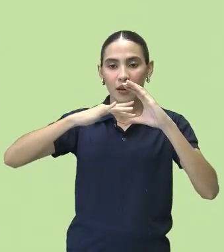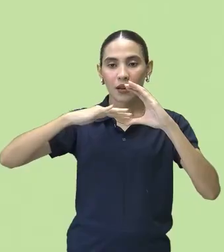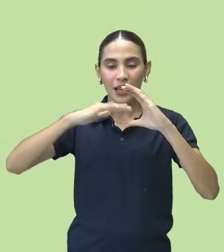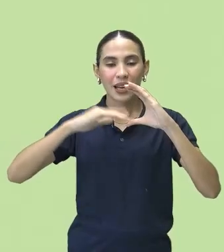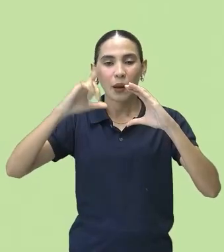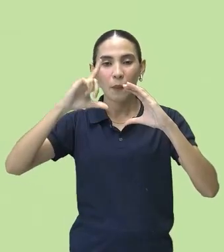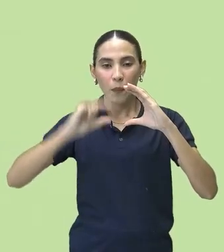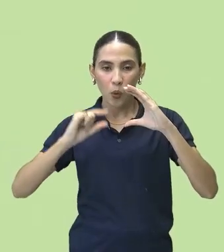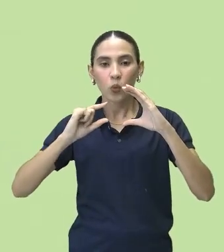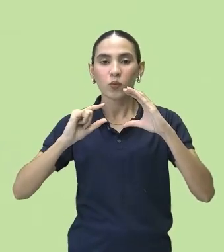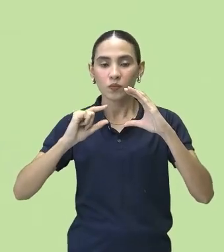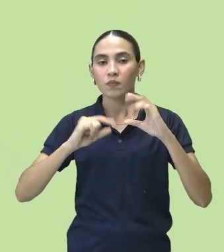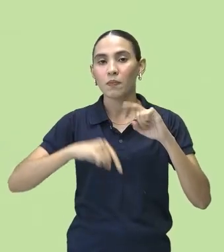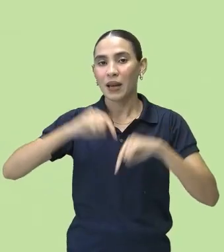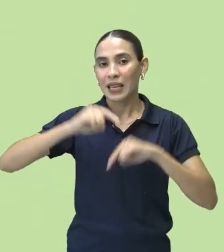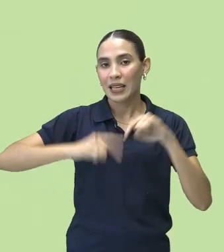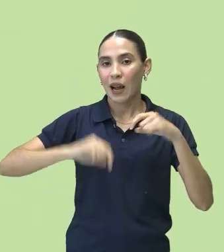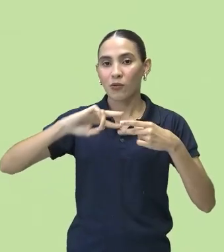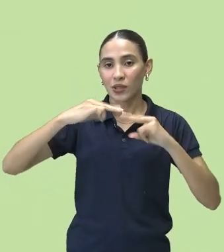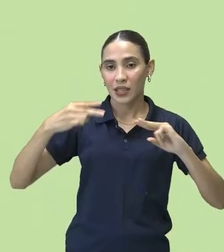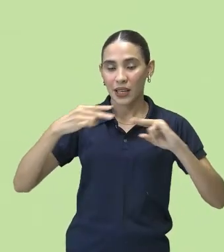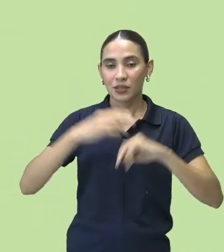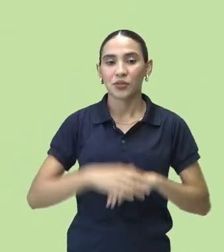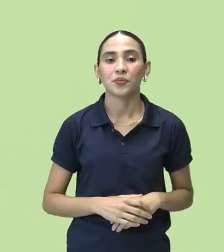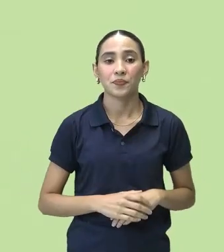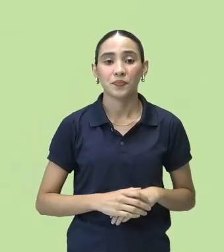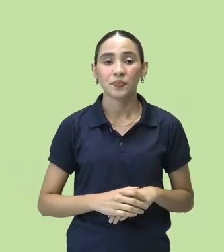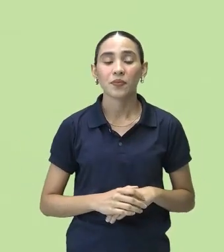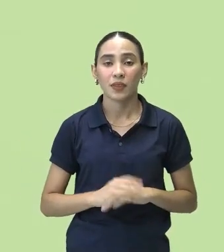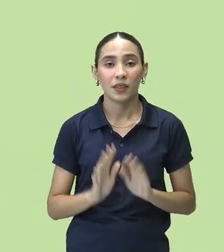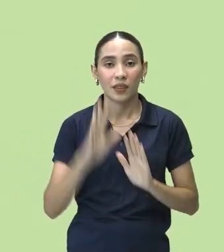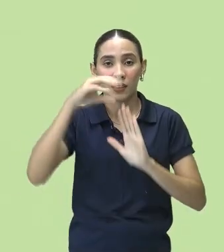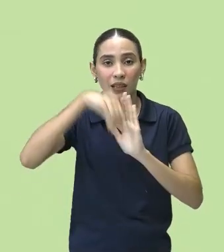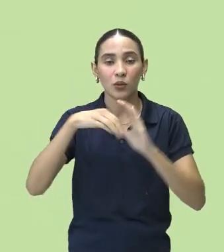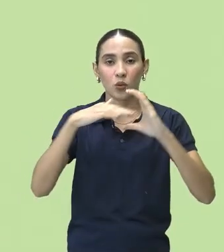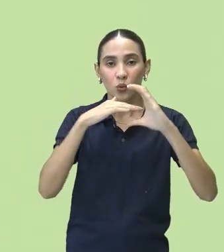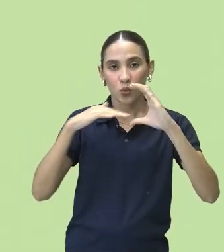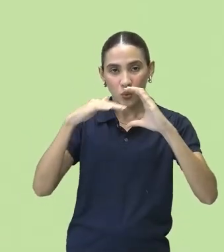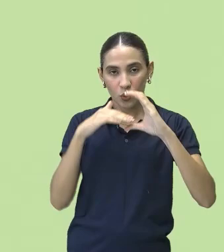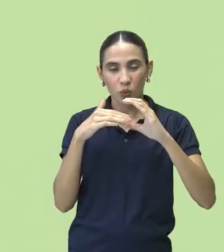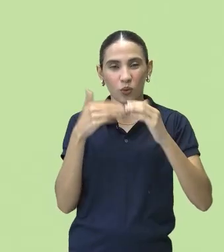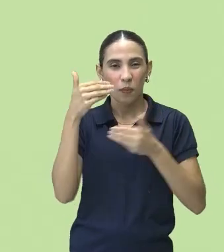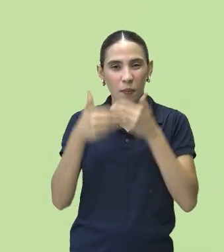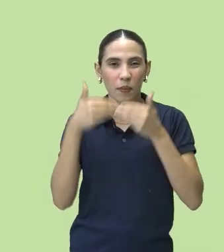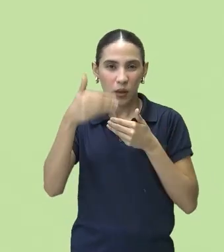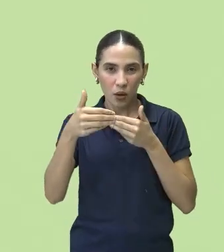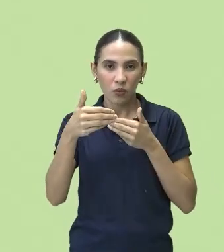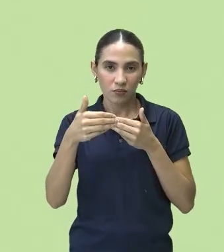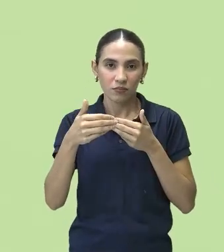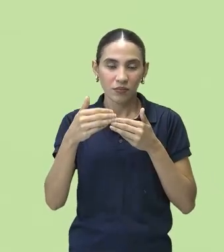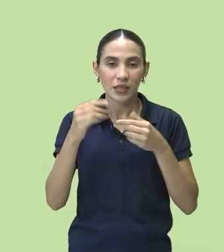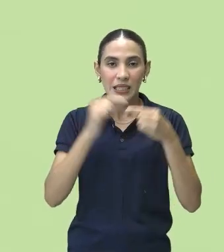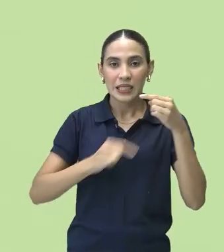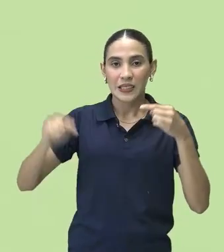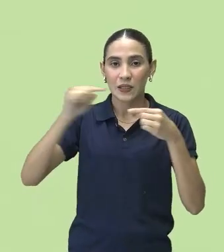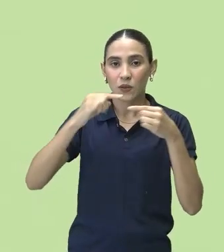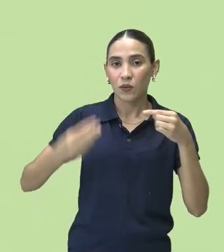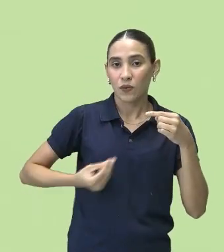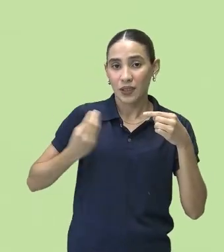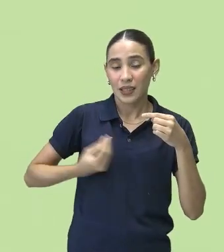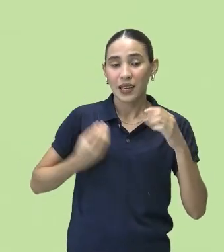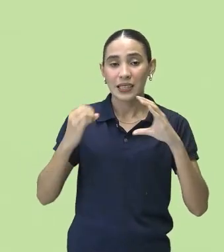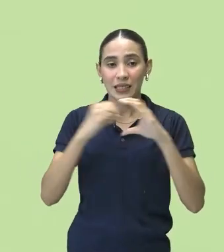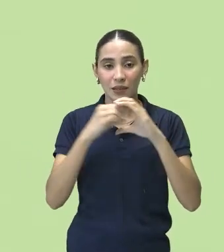menos compactada do material genético, presente no núcleo durante a maior parte do ciclo de vida